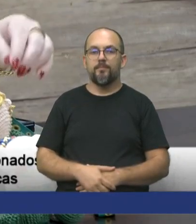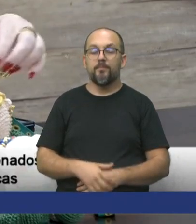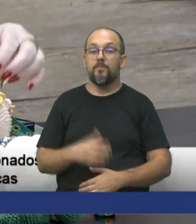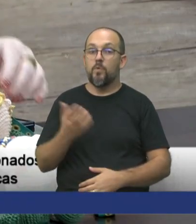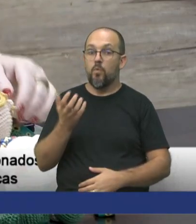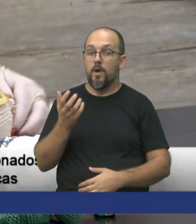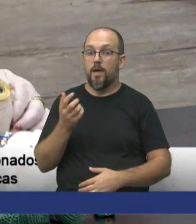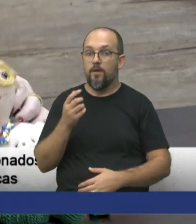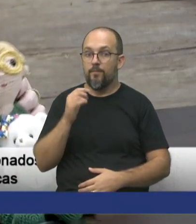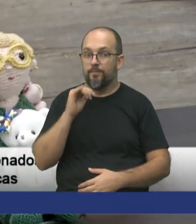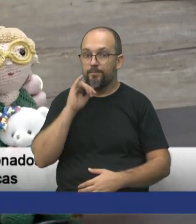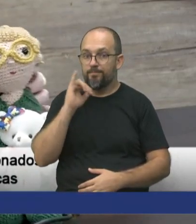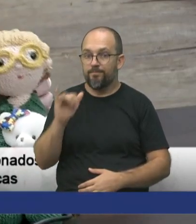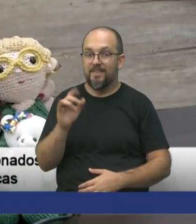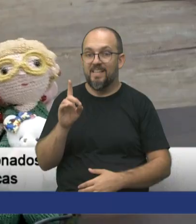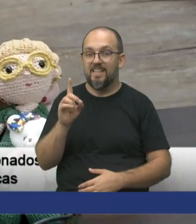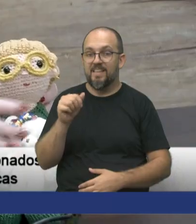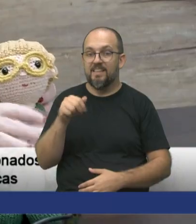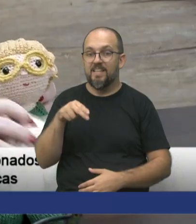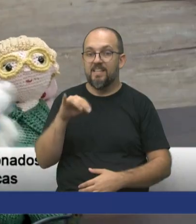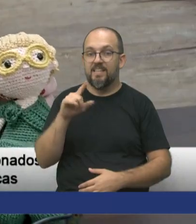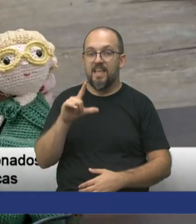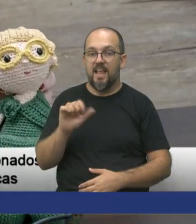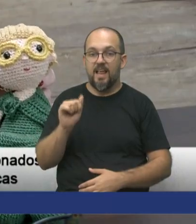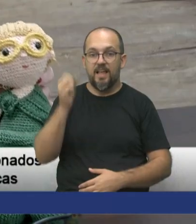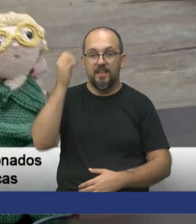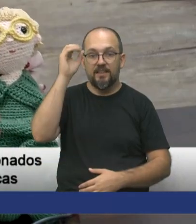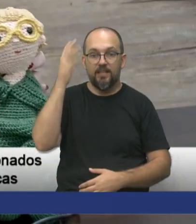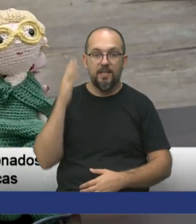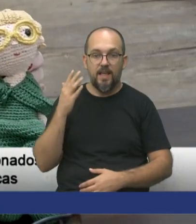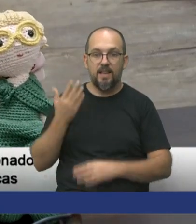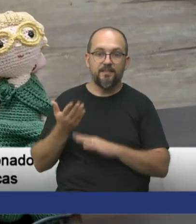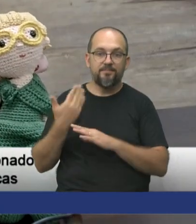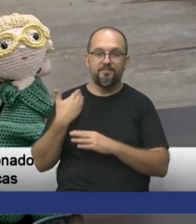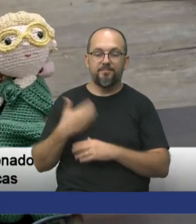essa aqui é a Daniela da Posse, que